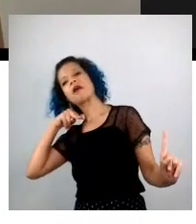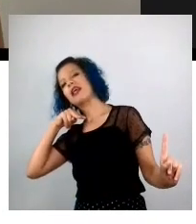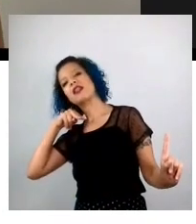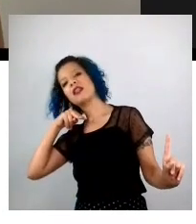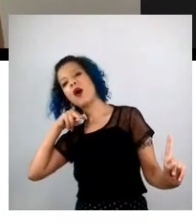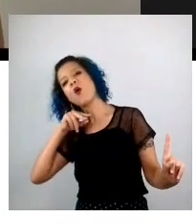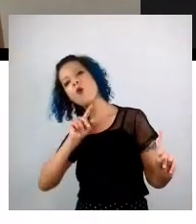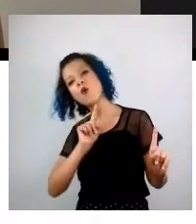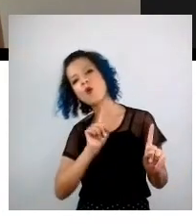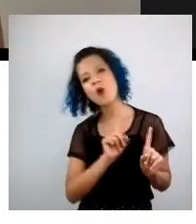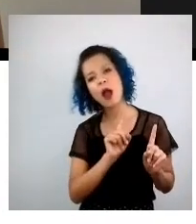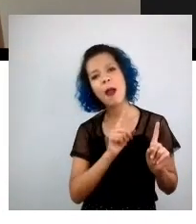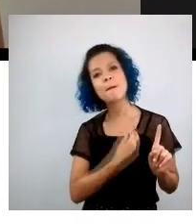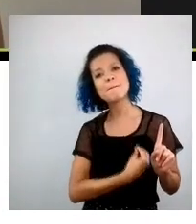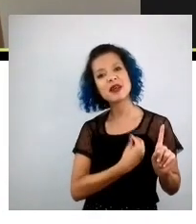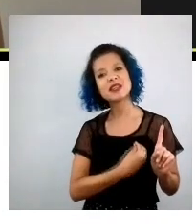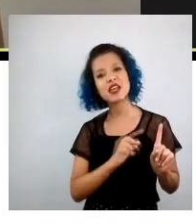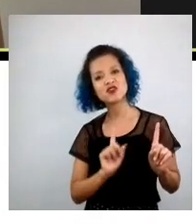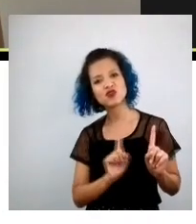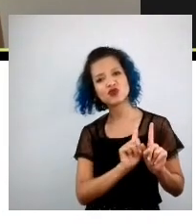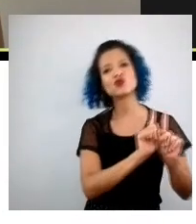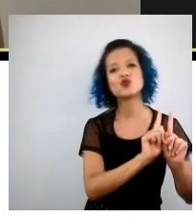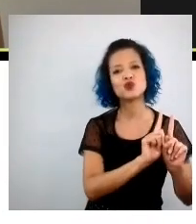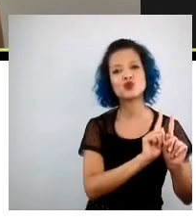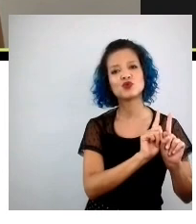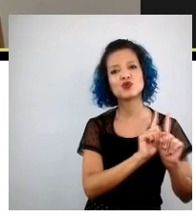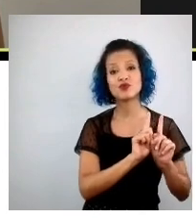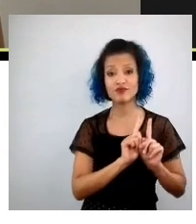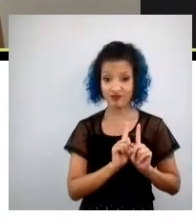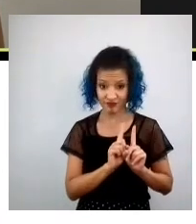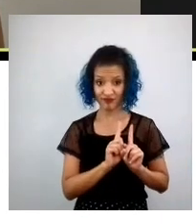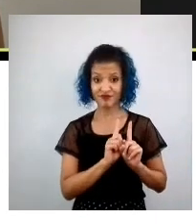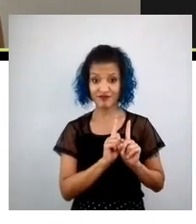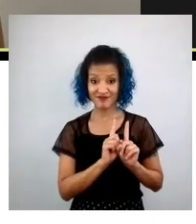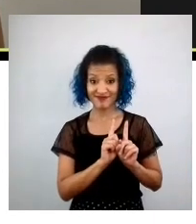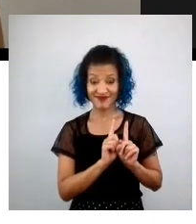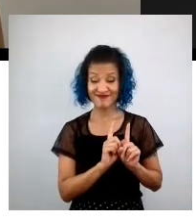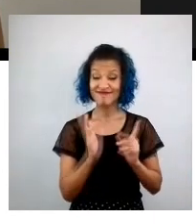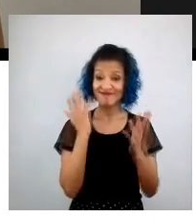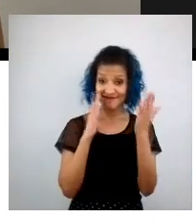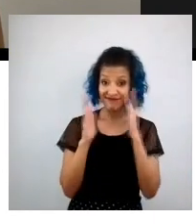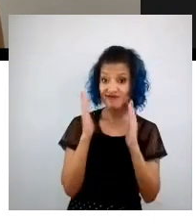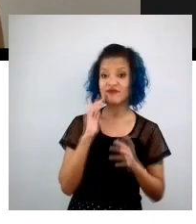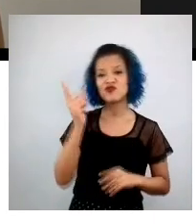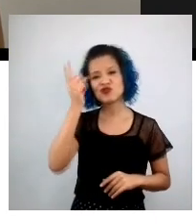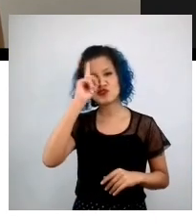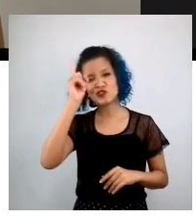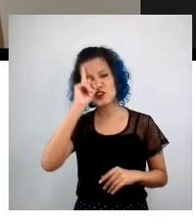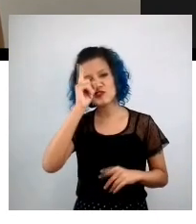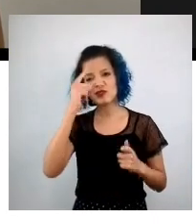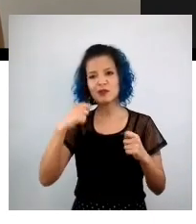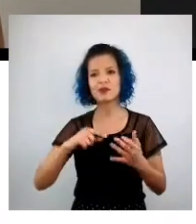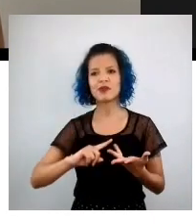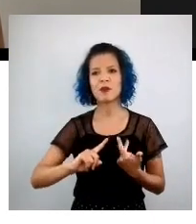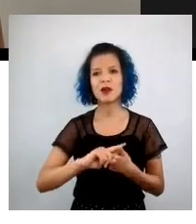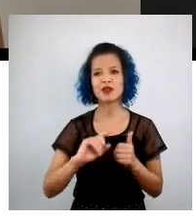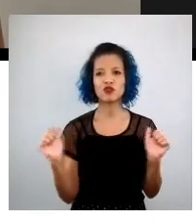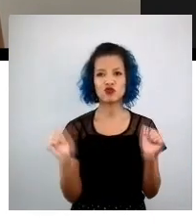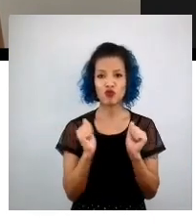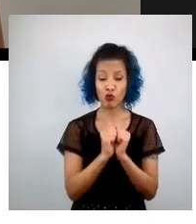presente, de que está junto, de estar entendendo as demandas do dia a dia juntos. Como é que você acredita